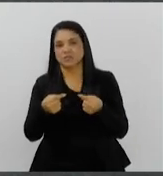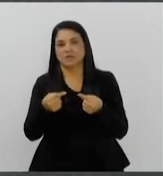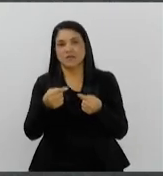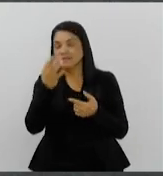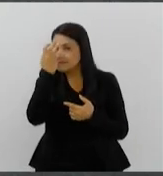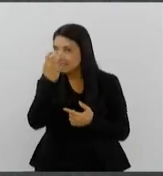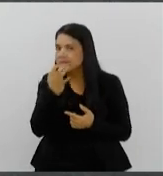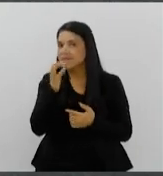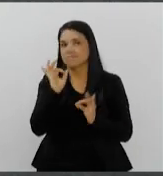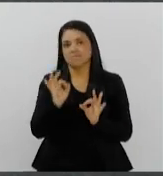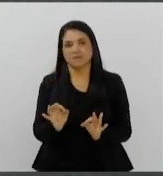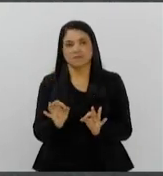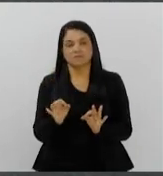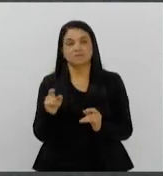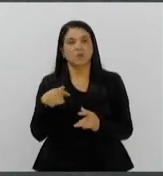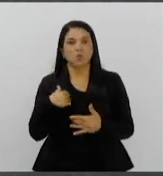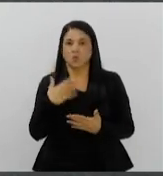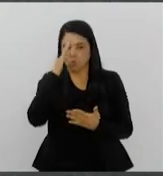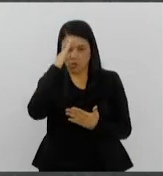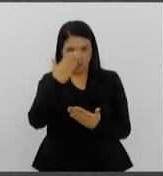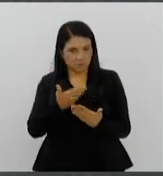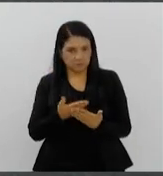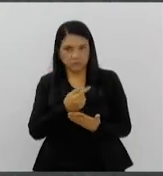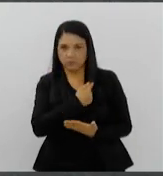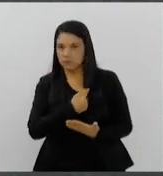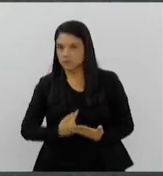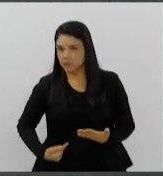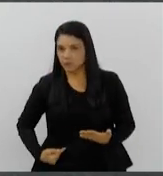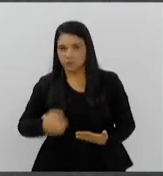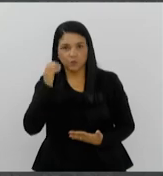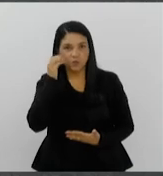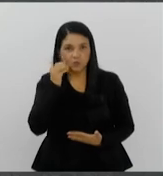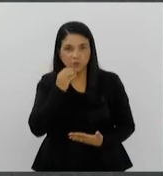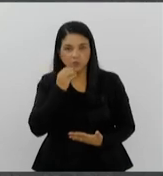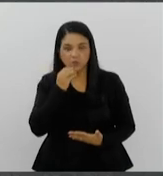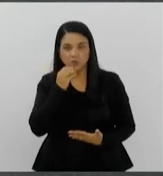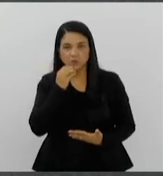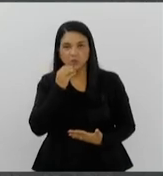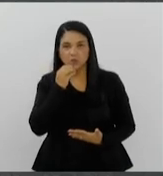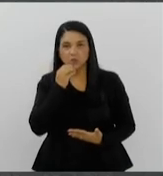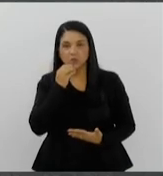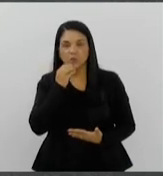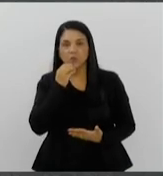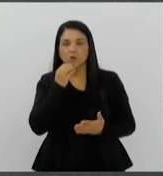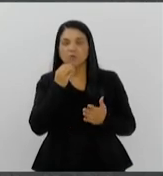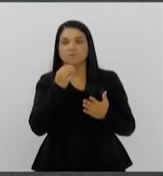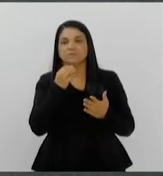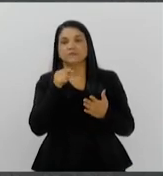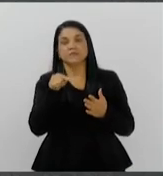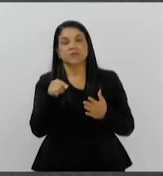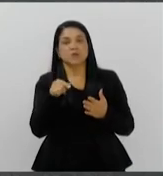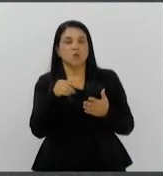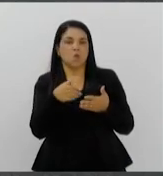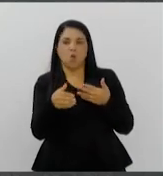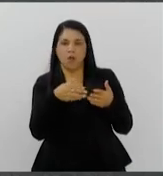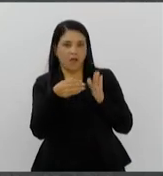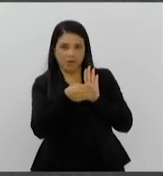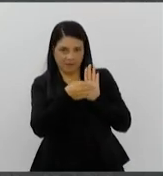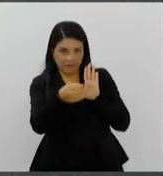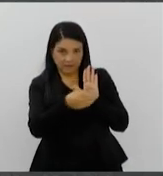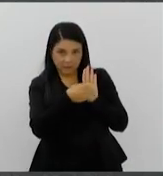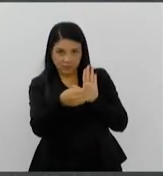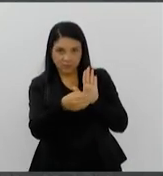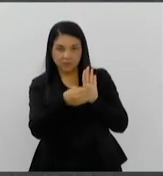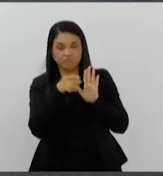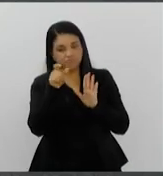posso crer que o governador Cláudio Castro, quem que pese qualquer crítica que se faça, mas que sempre